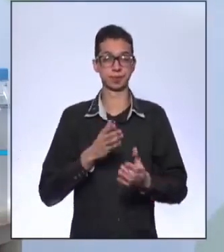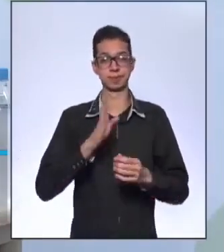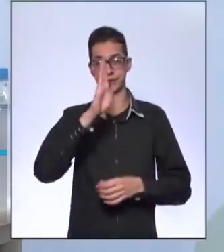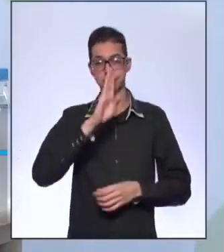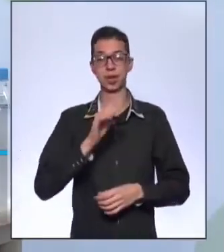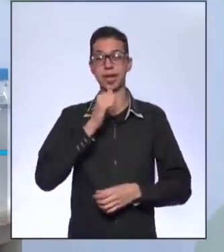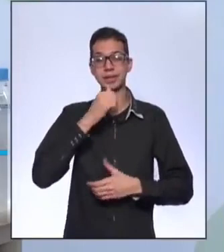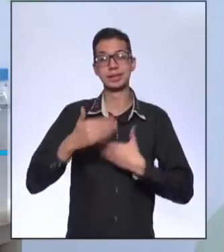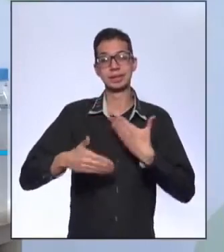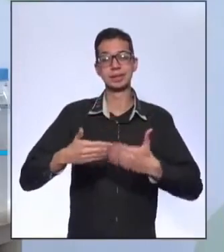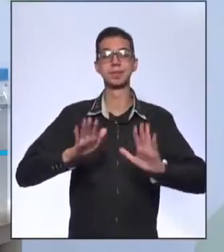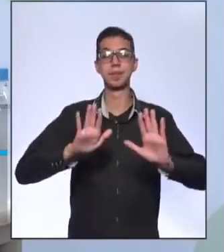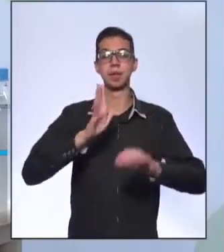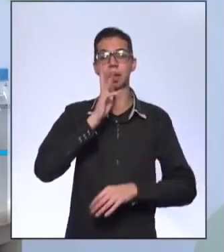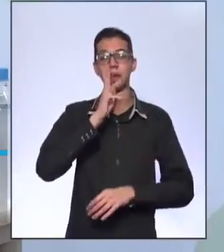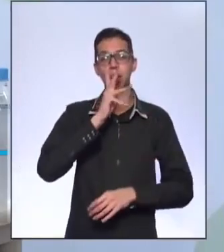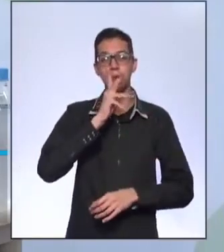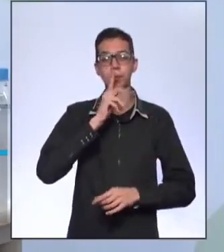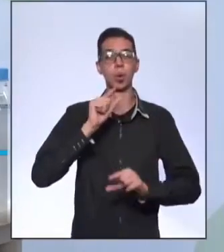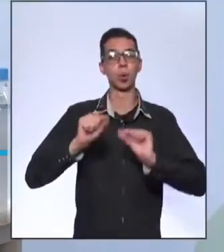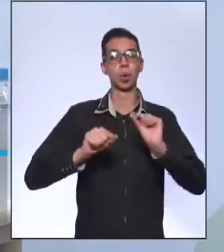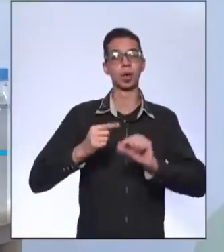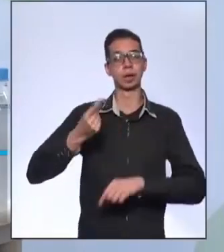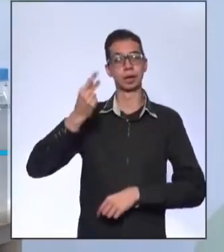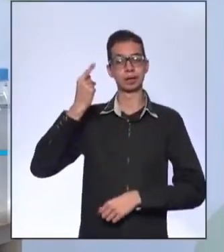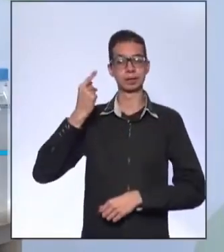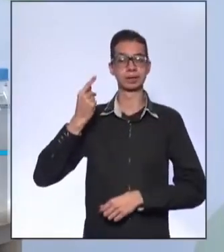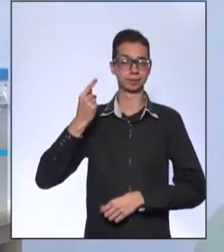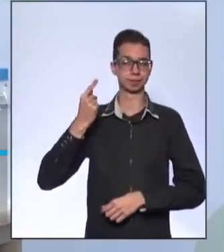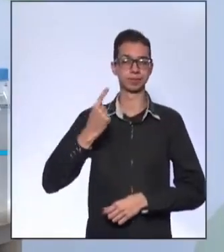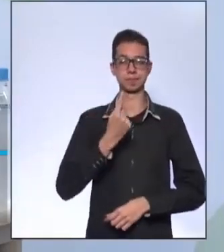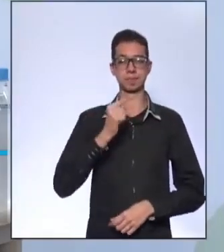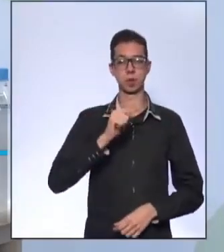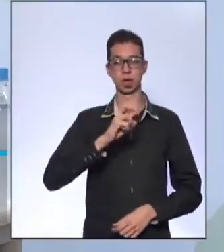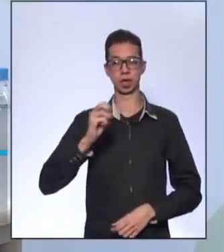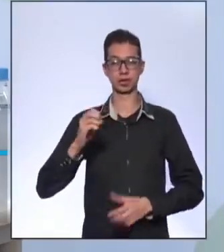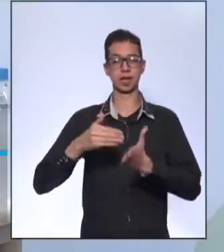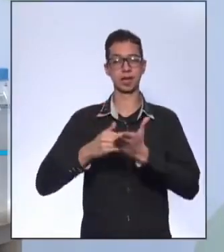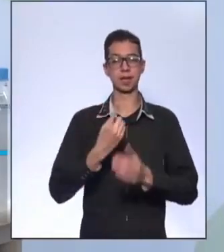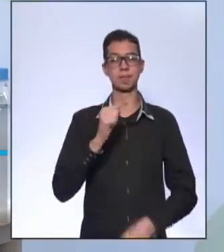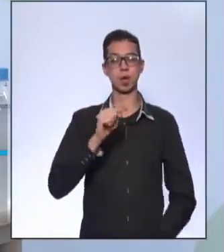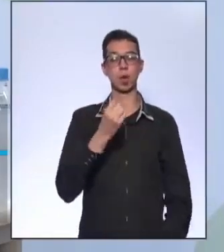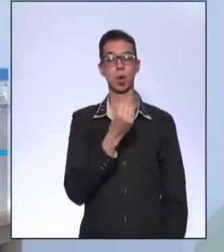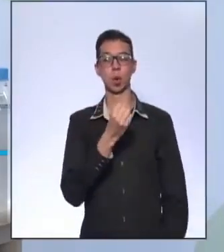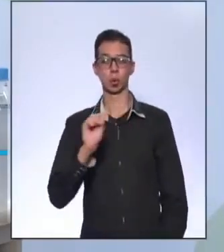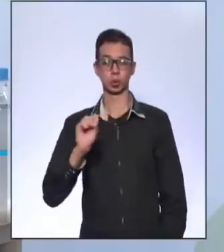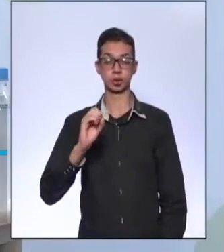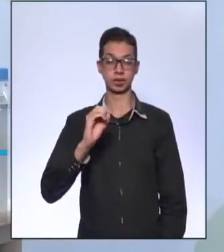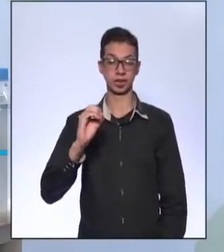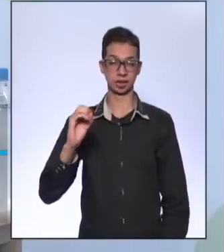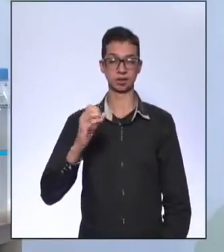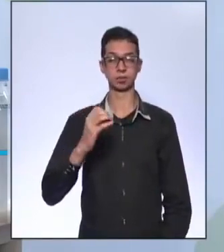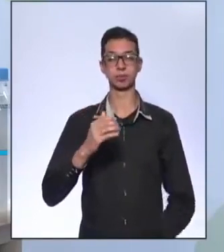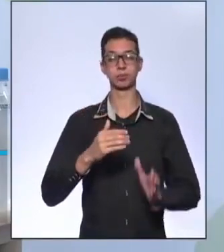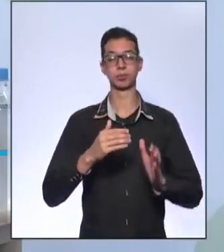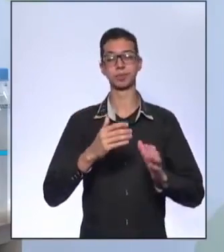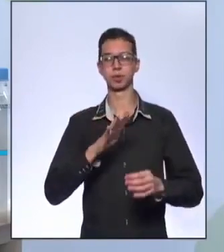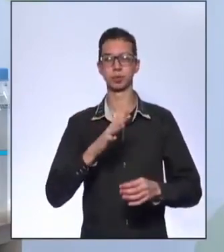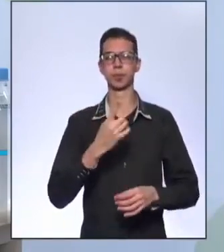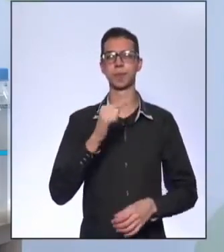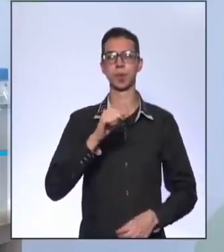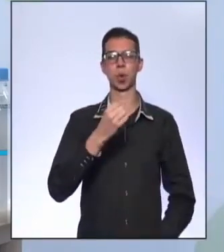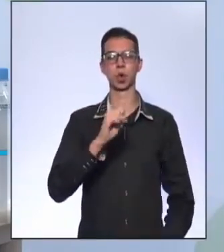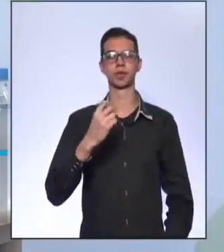está muito lento né em relação do que a gente foi coluna em 1500 até 1822 Então esse